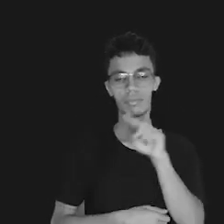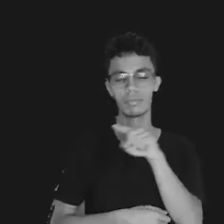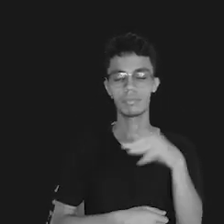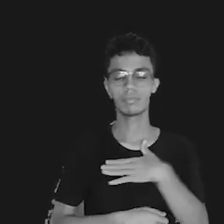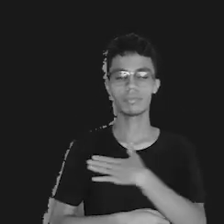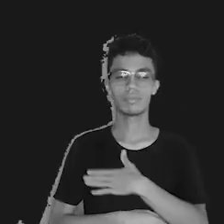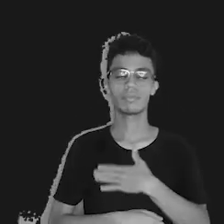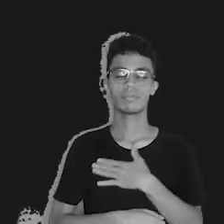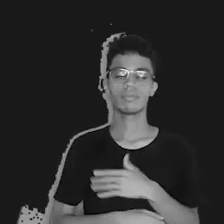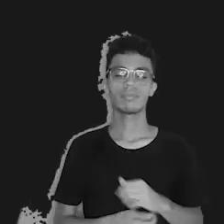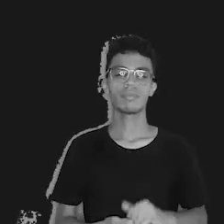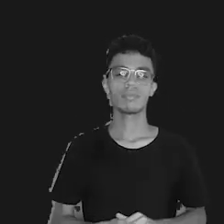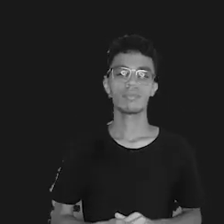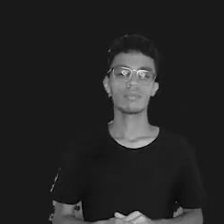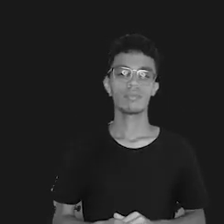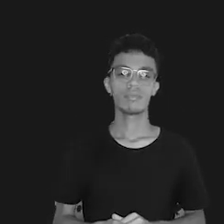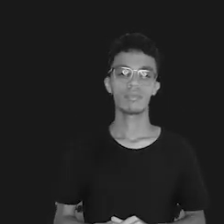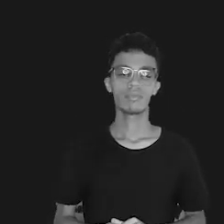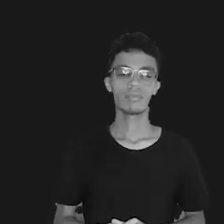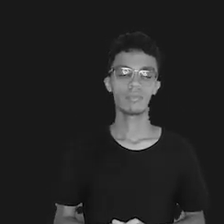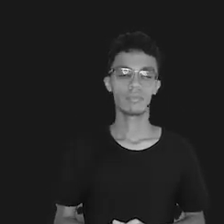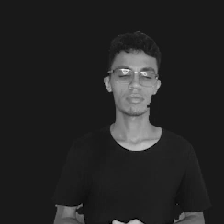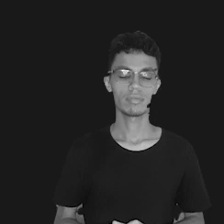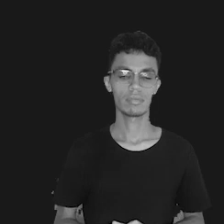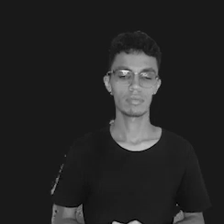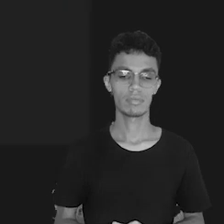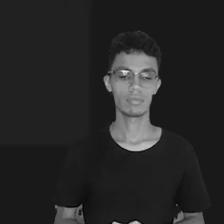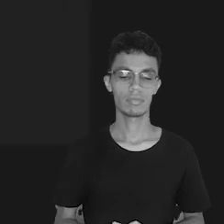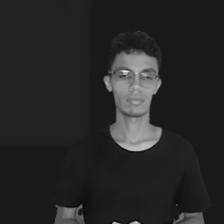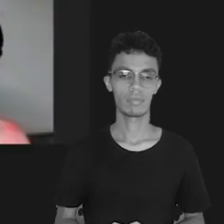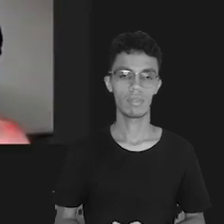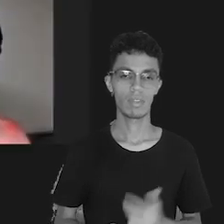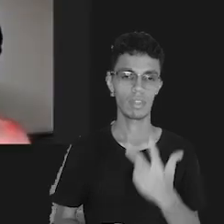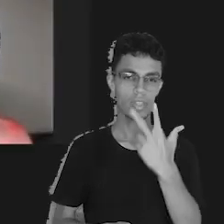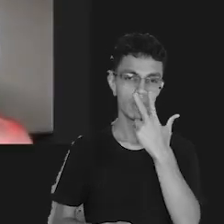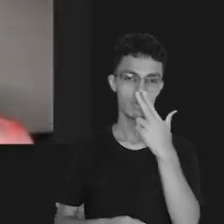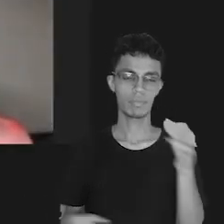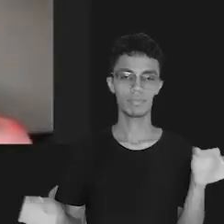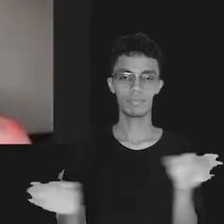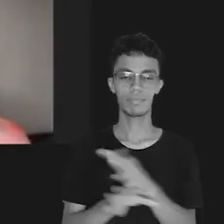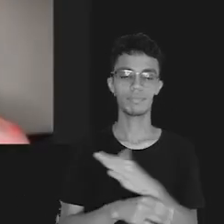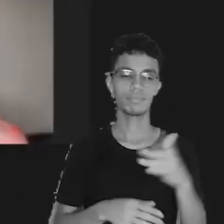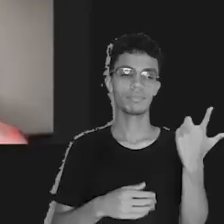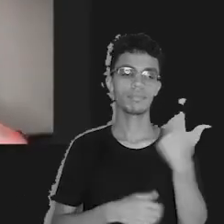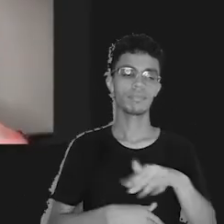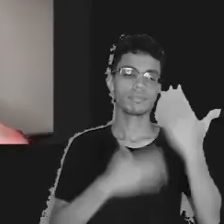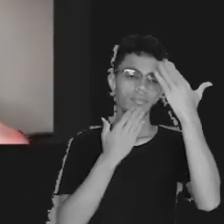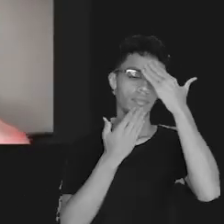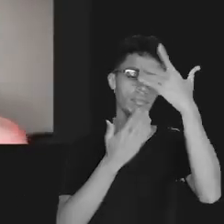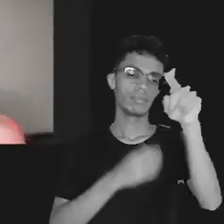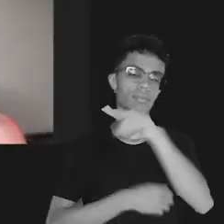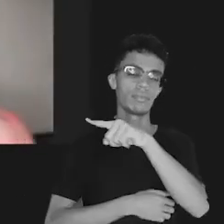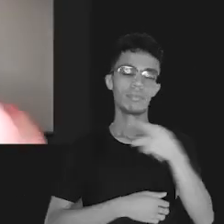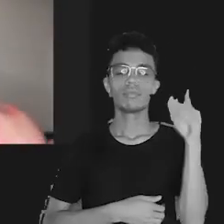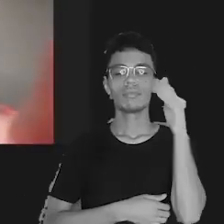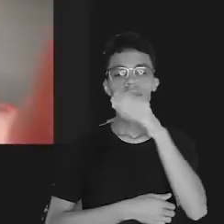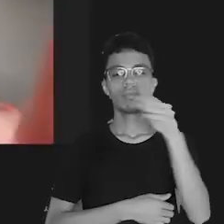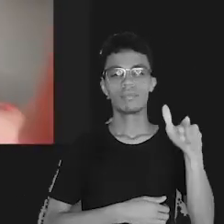Bom, gente, eu acho que a gente já pode encerrar. Eu quero novamente agradecer a presença de